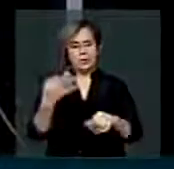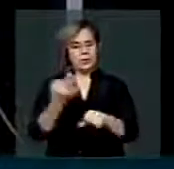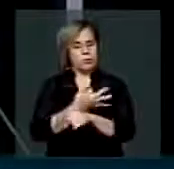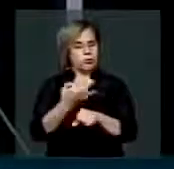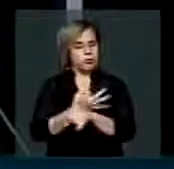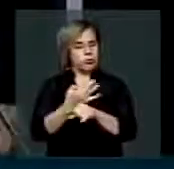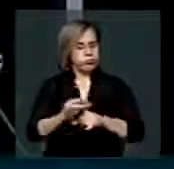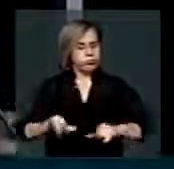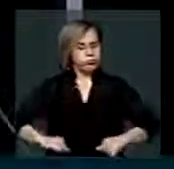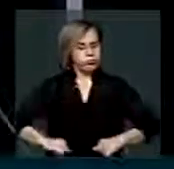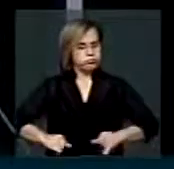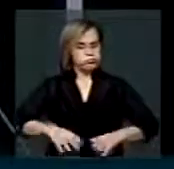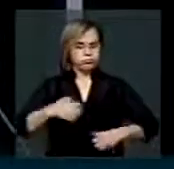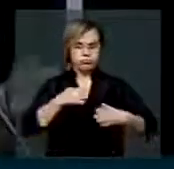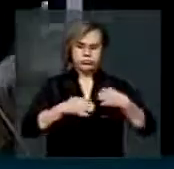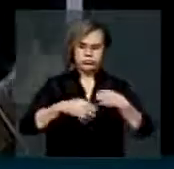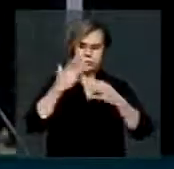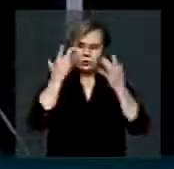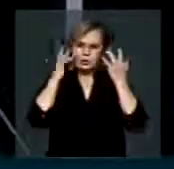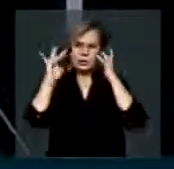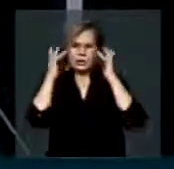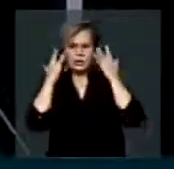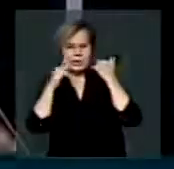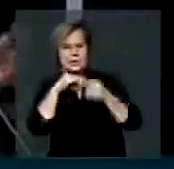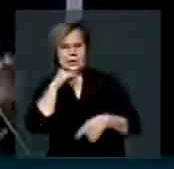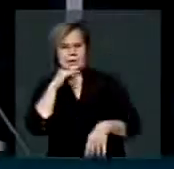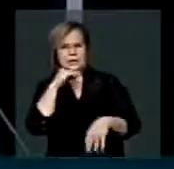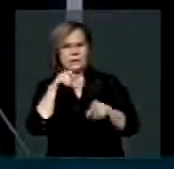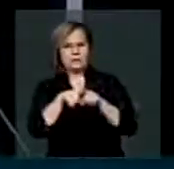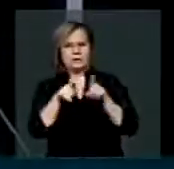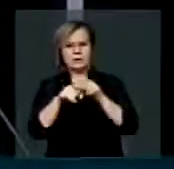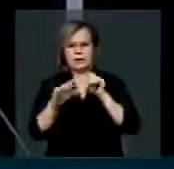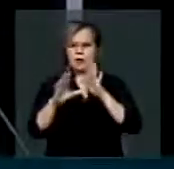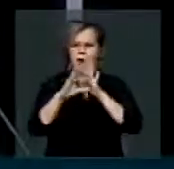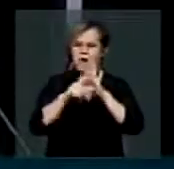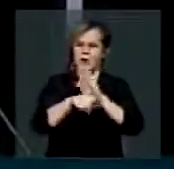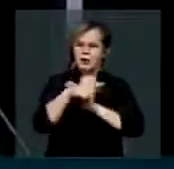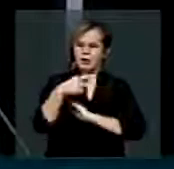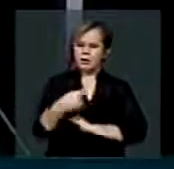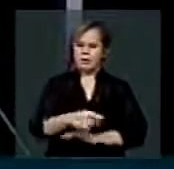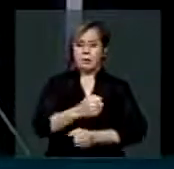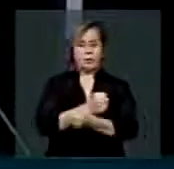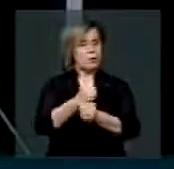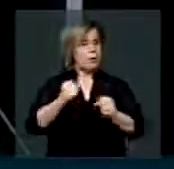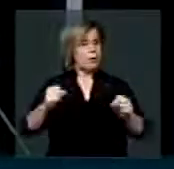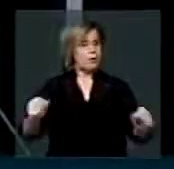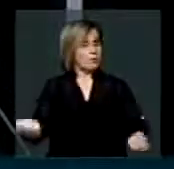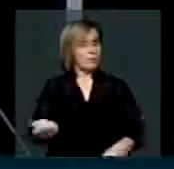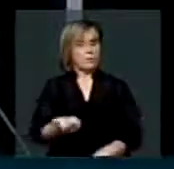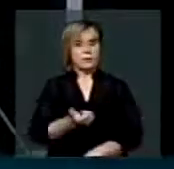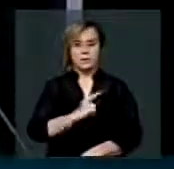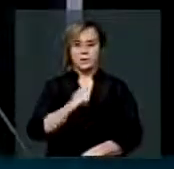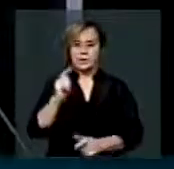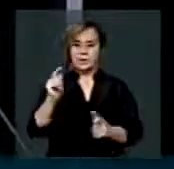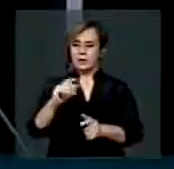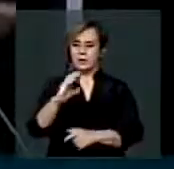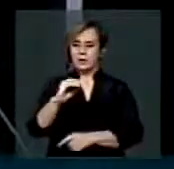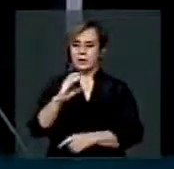a angústia, as dúvidas e, sobretudo, a corrupção desenfreada que ocorreu lá na